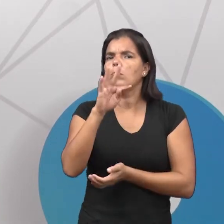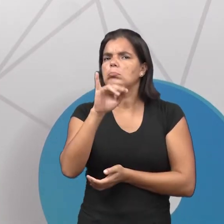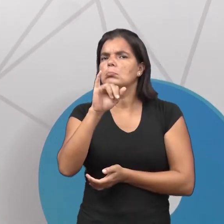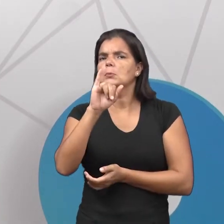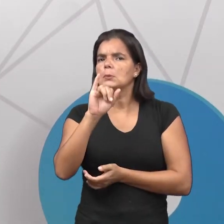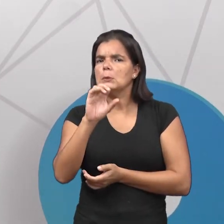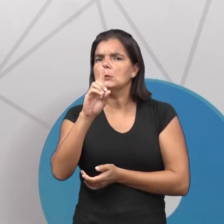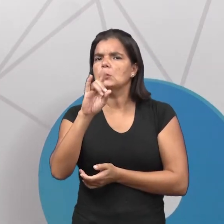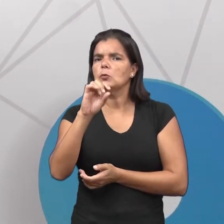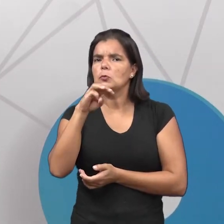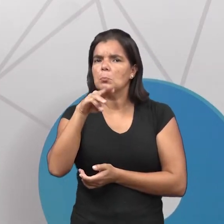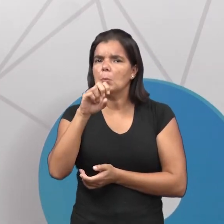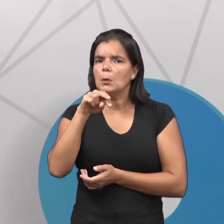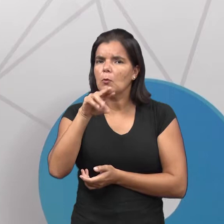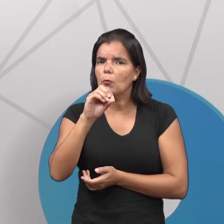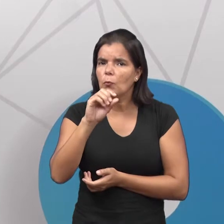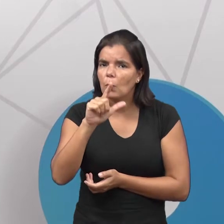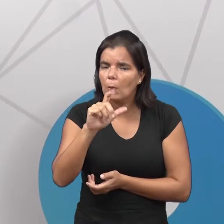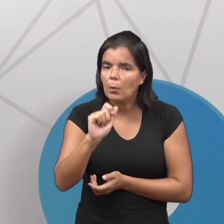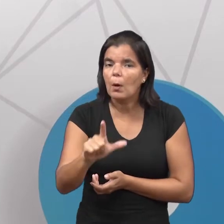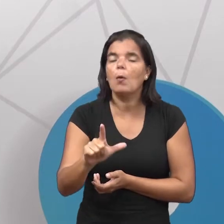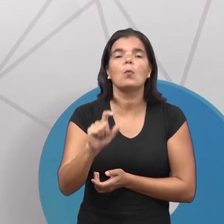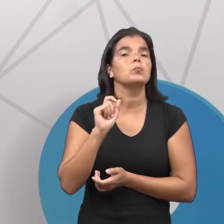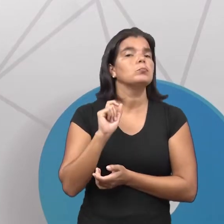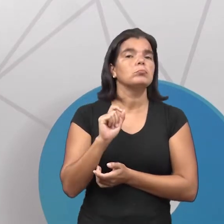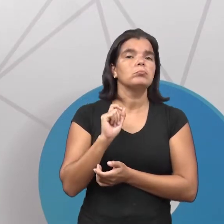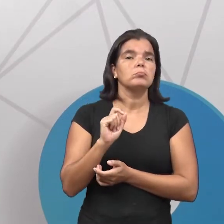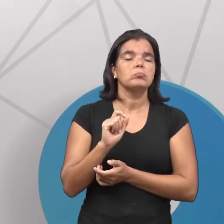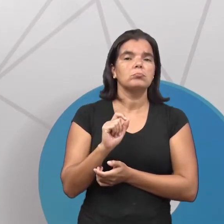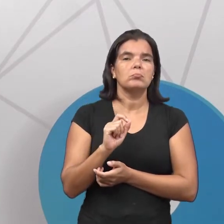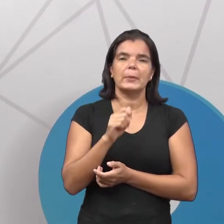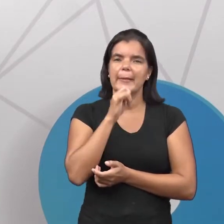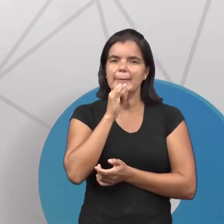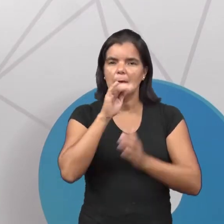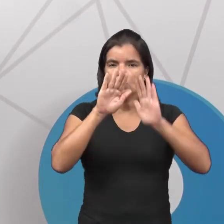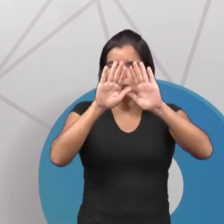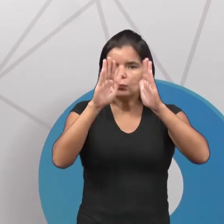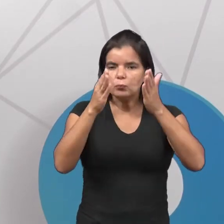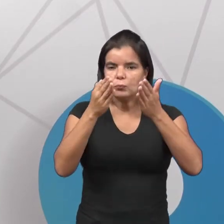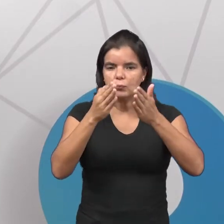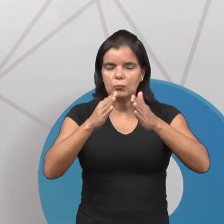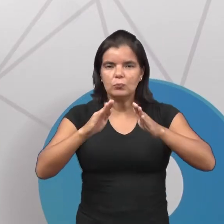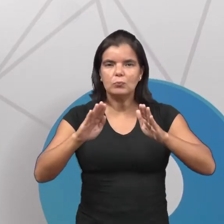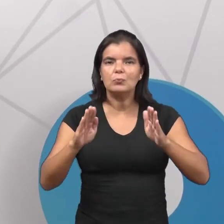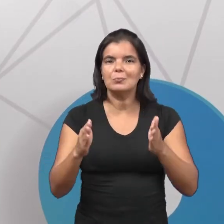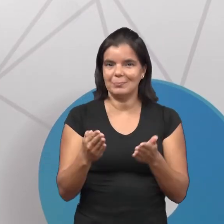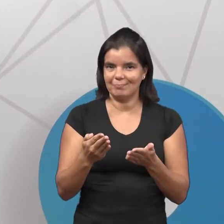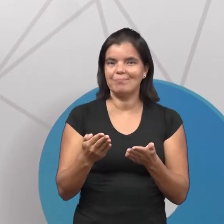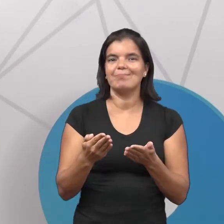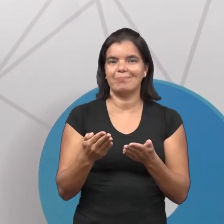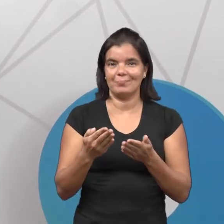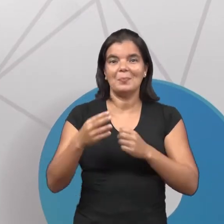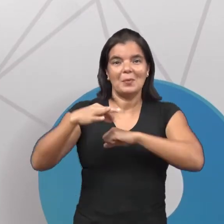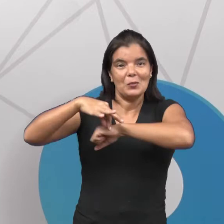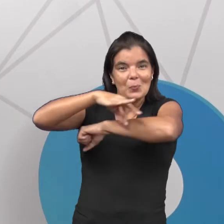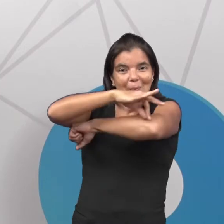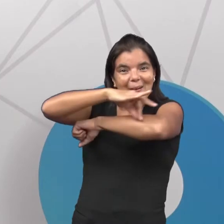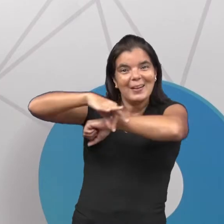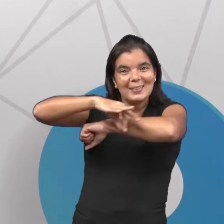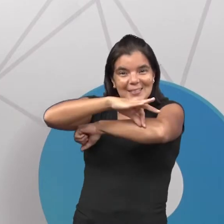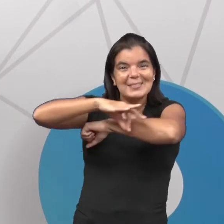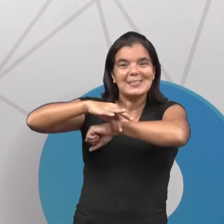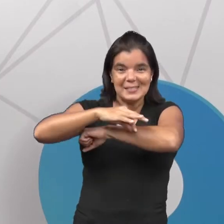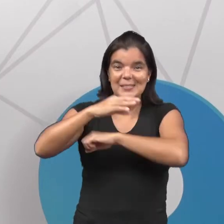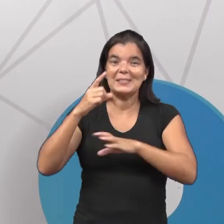tridimensional? Seria a escultura, por exemplo, a arquitetura, aquelas obras